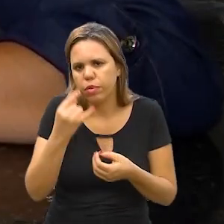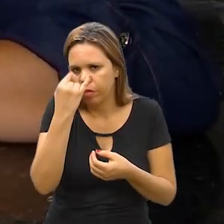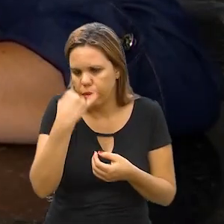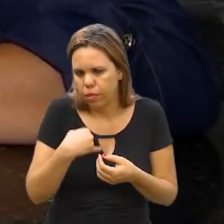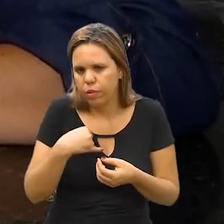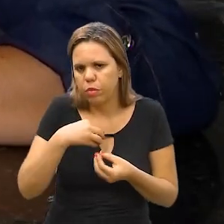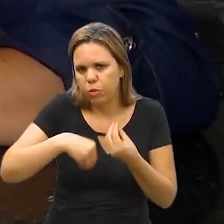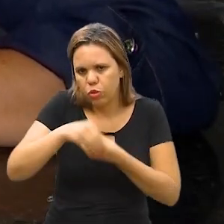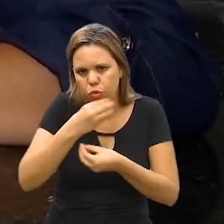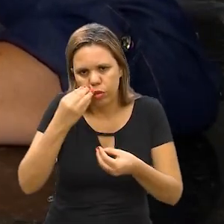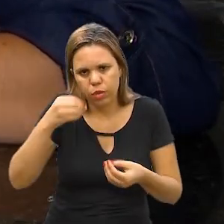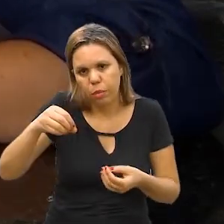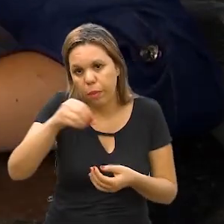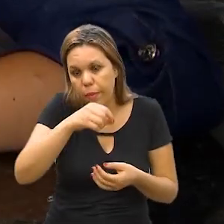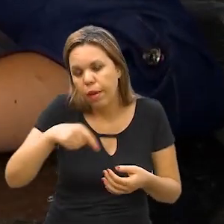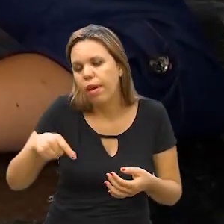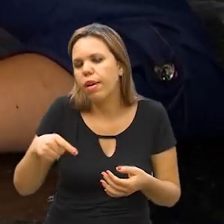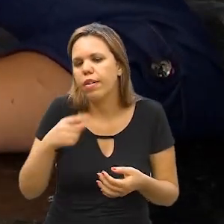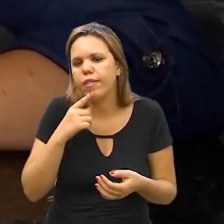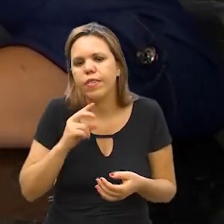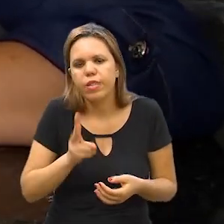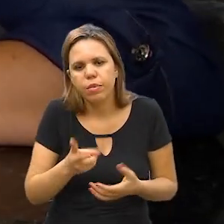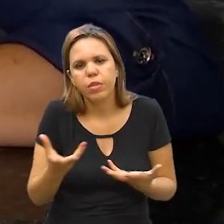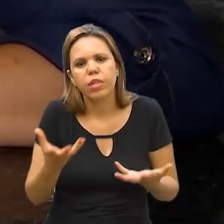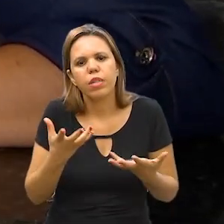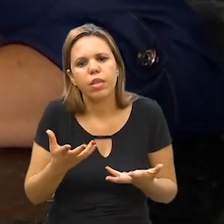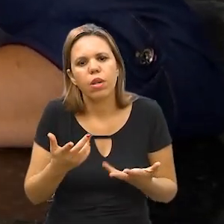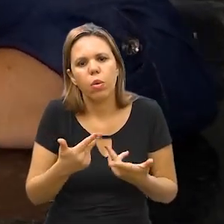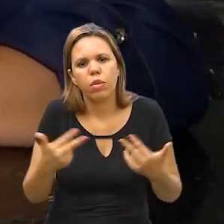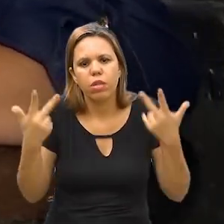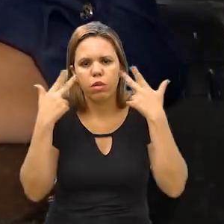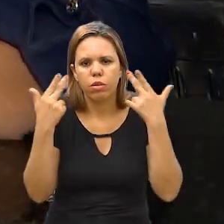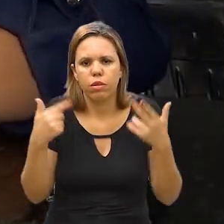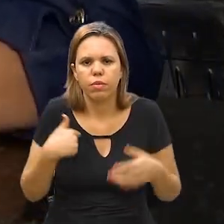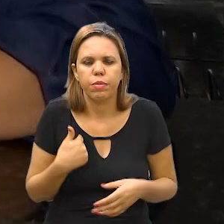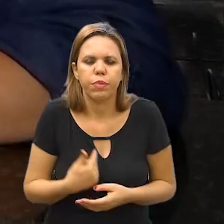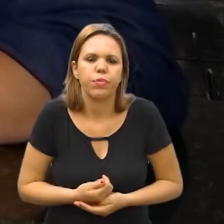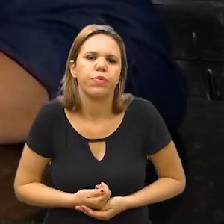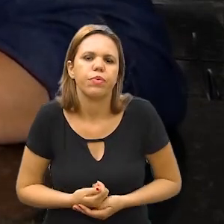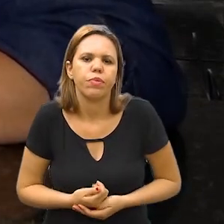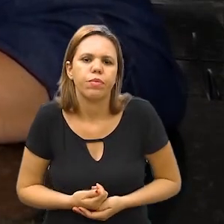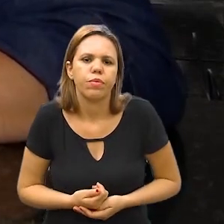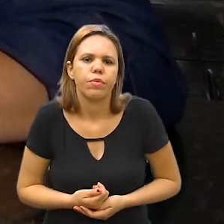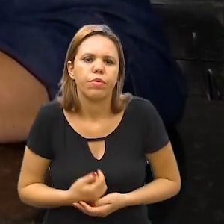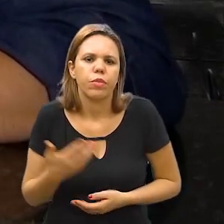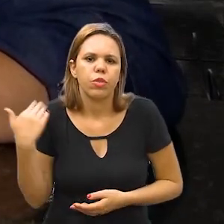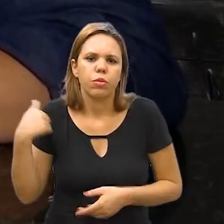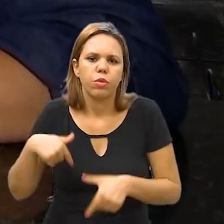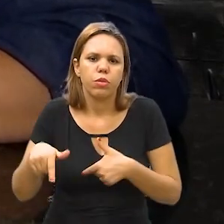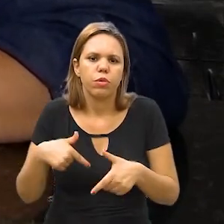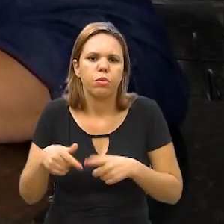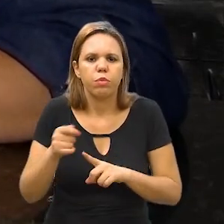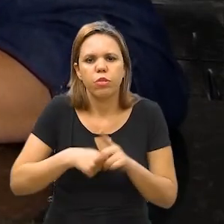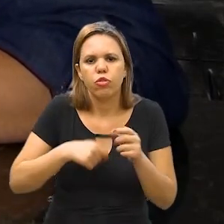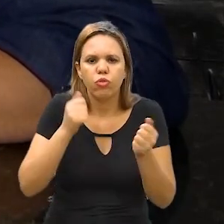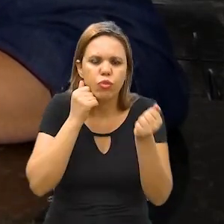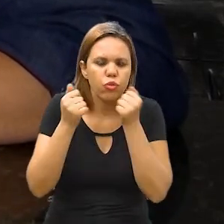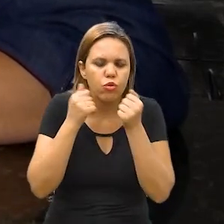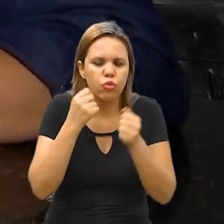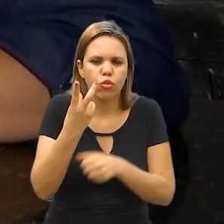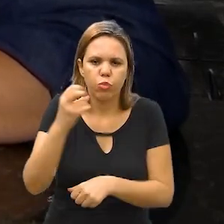de tempero. Então, a gente sempre busca uma coisa mais natural. Eu saí do meu antigo emprego em julho de